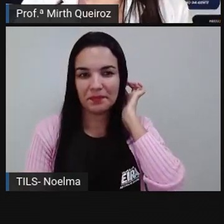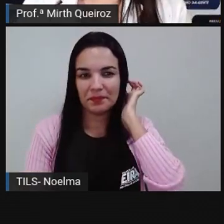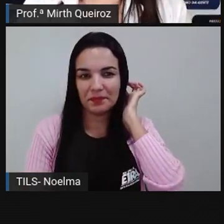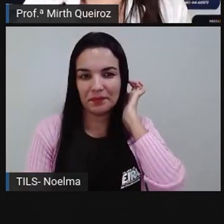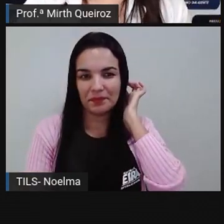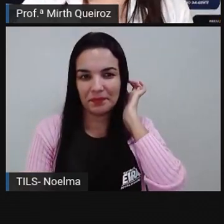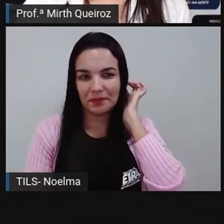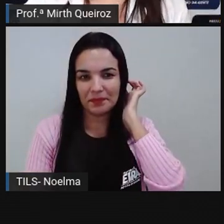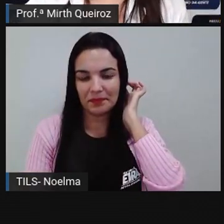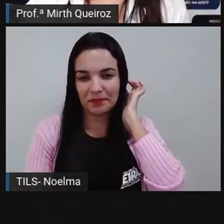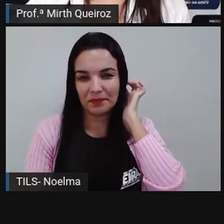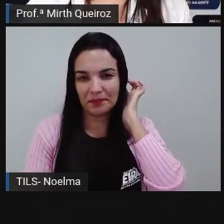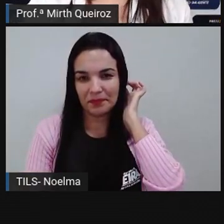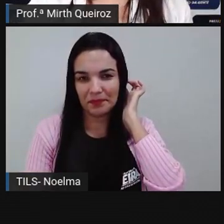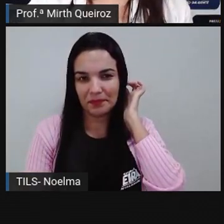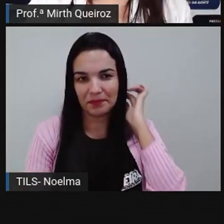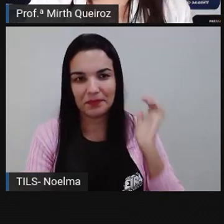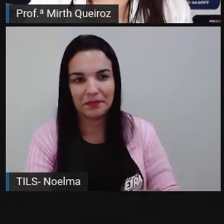certo?